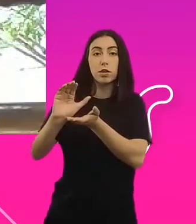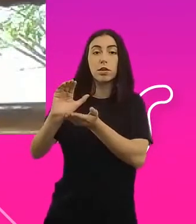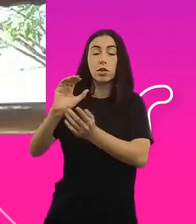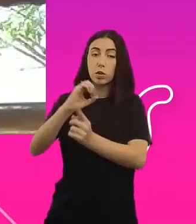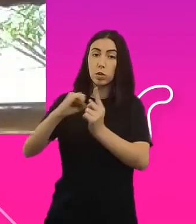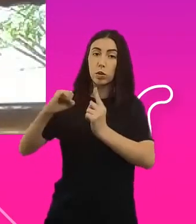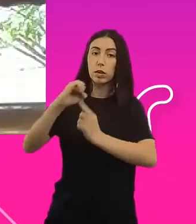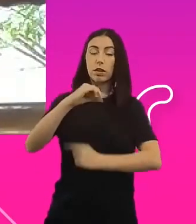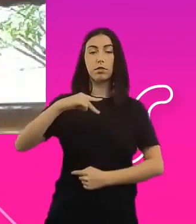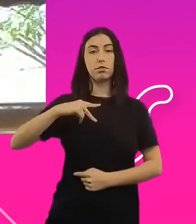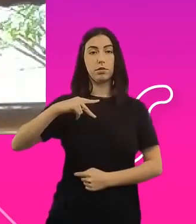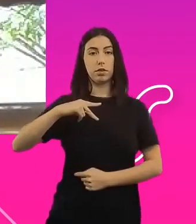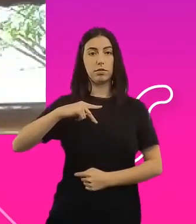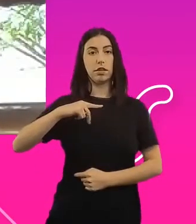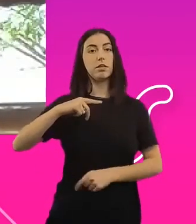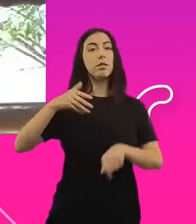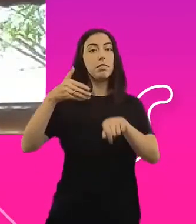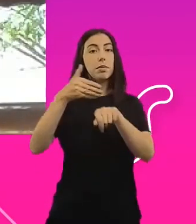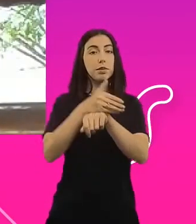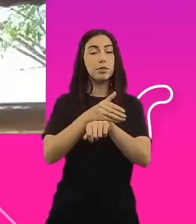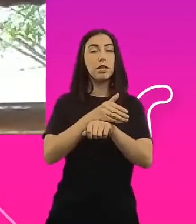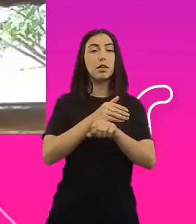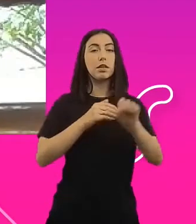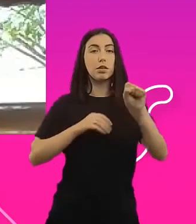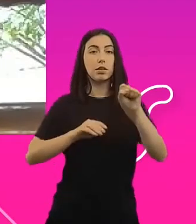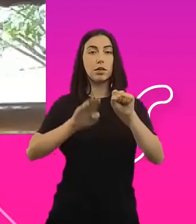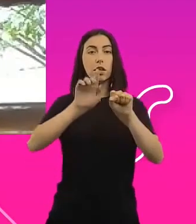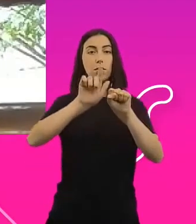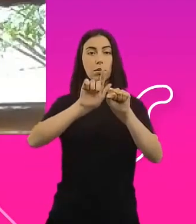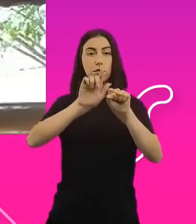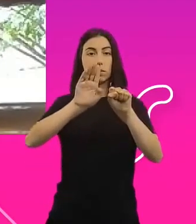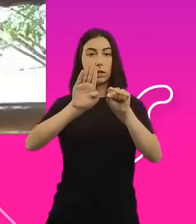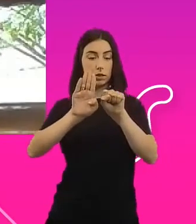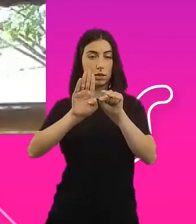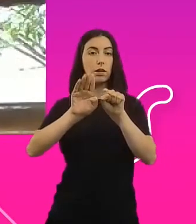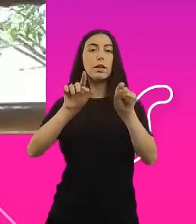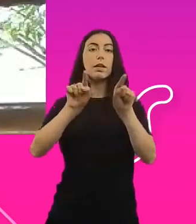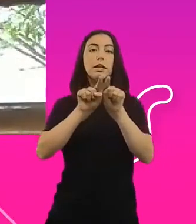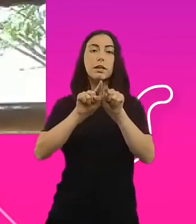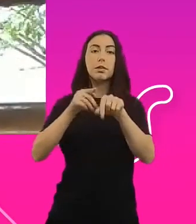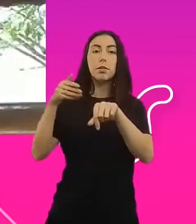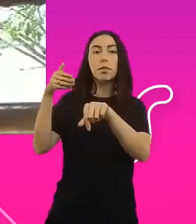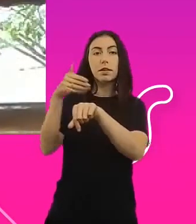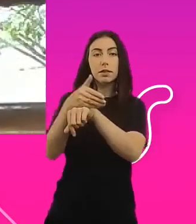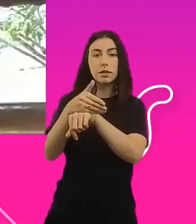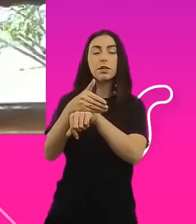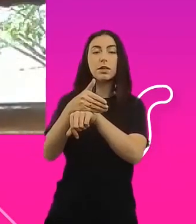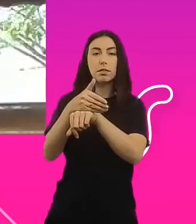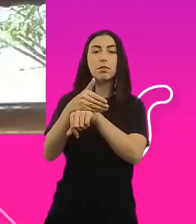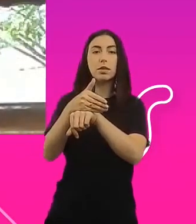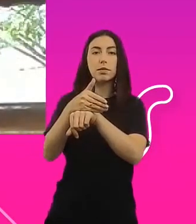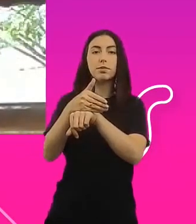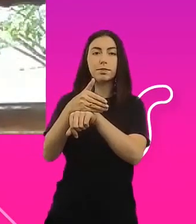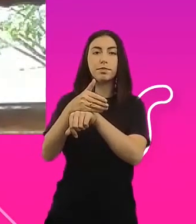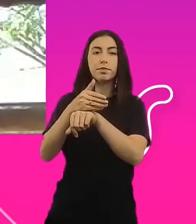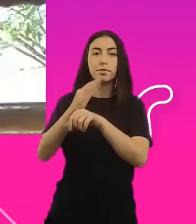Brasil e integra o Comitê Gestor da Rede Ibero-Americana de Fundações Comunitárias.